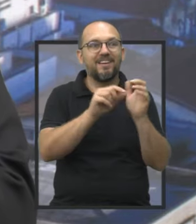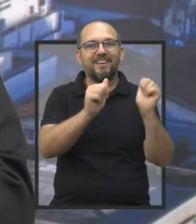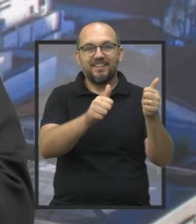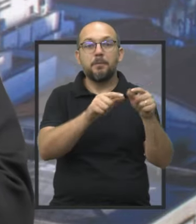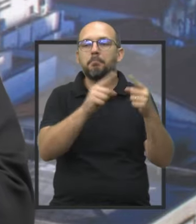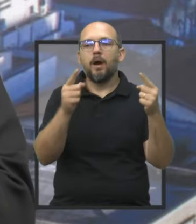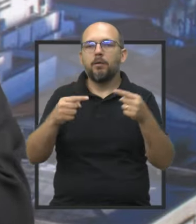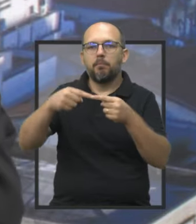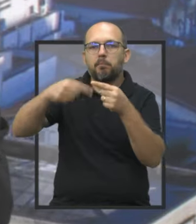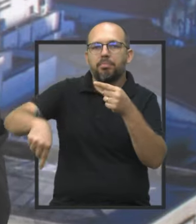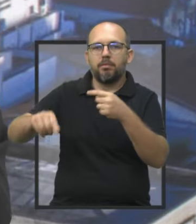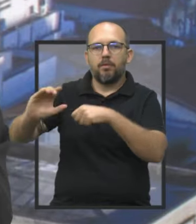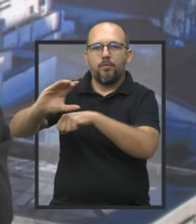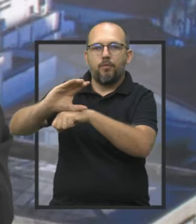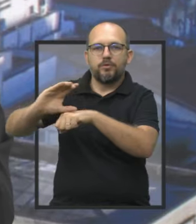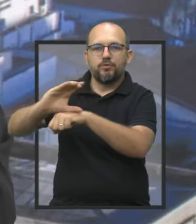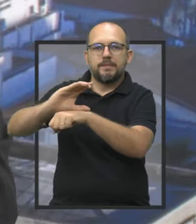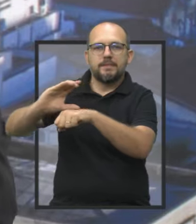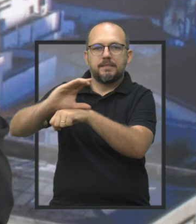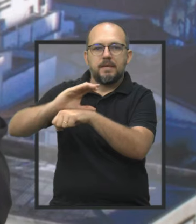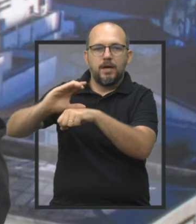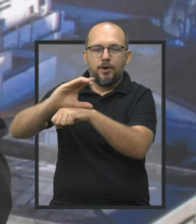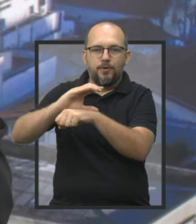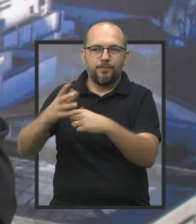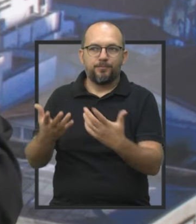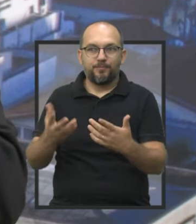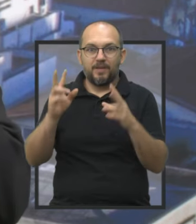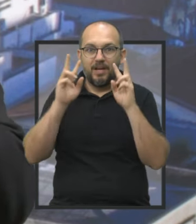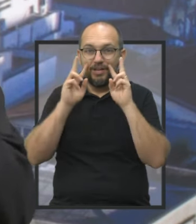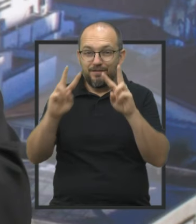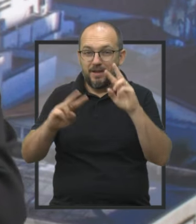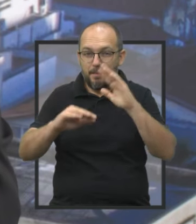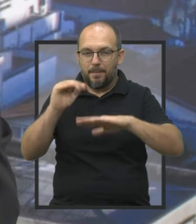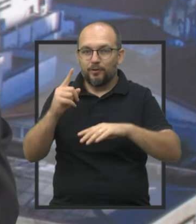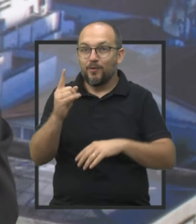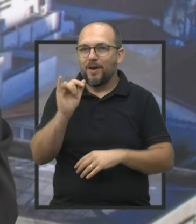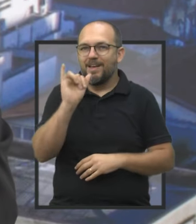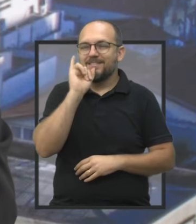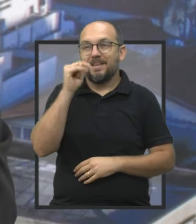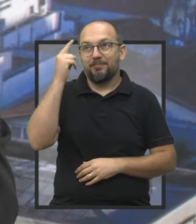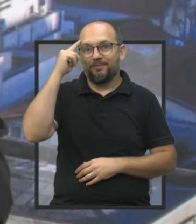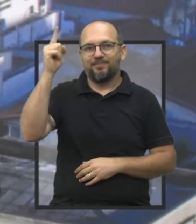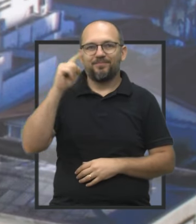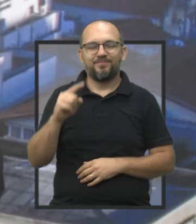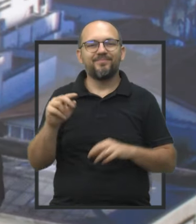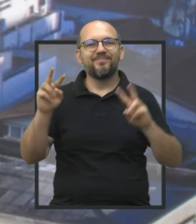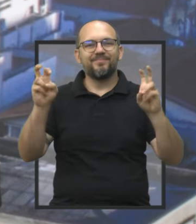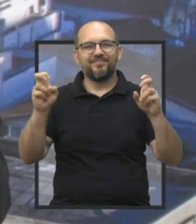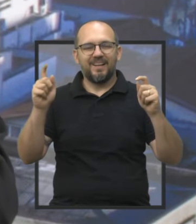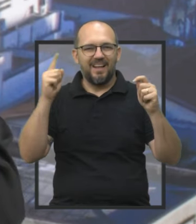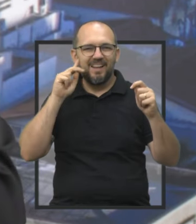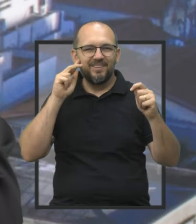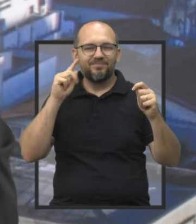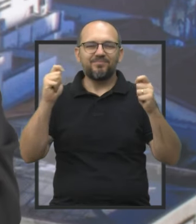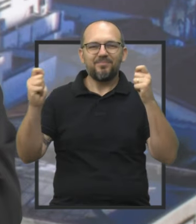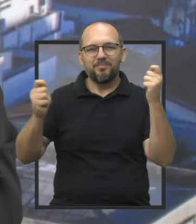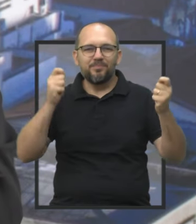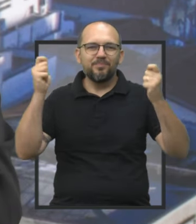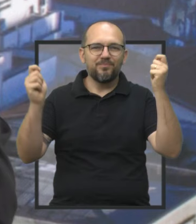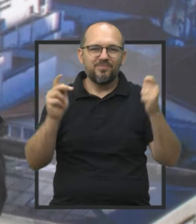inconstitucionais, né? Porque o que a gente vê na prática, me vem um exemplo à mente agora, a história da Boate Kiss, né?